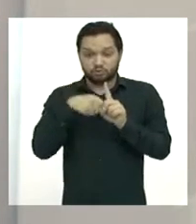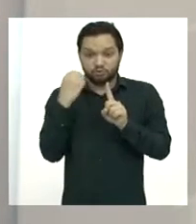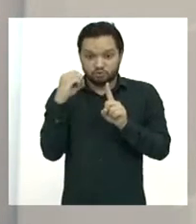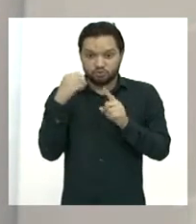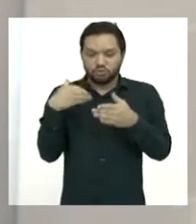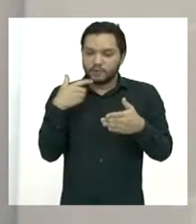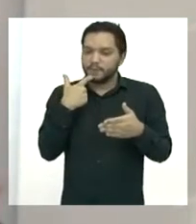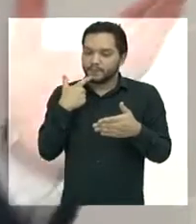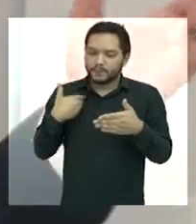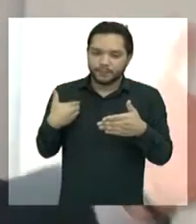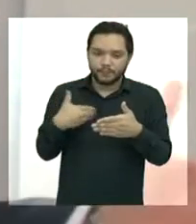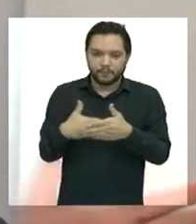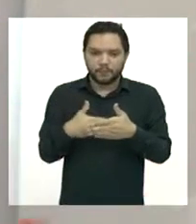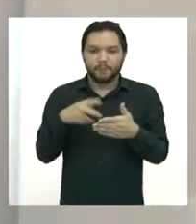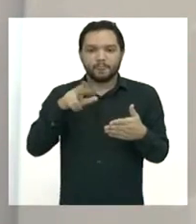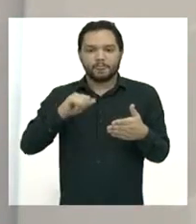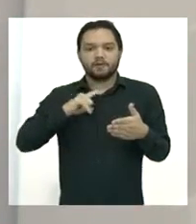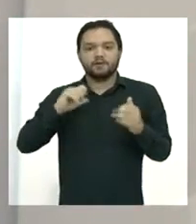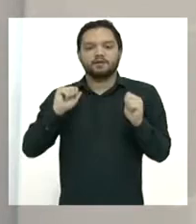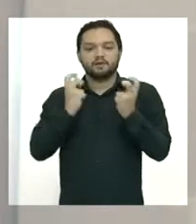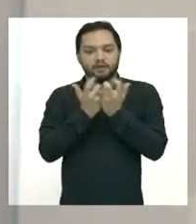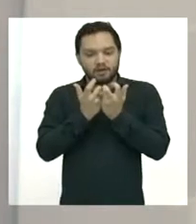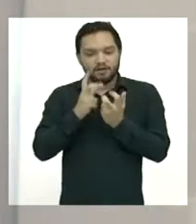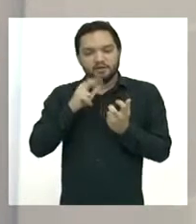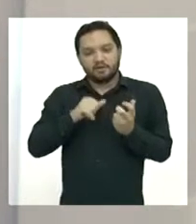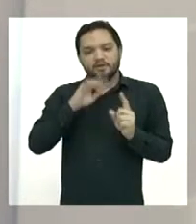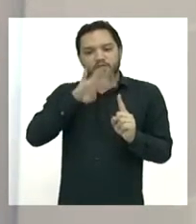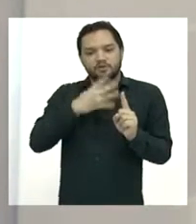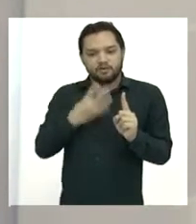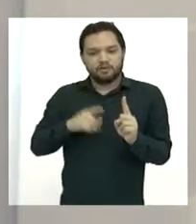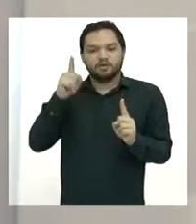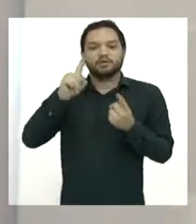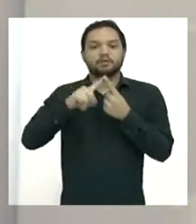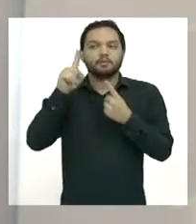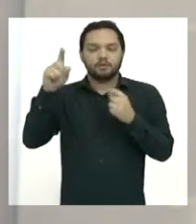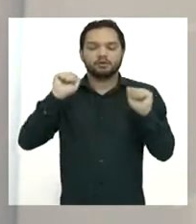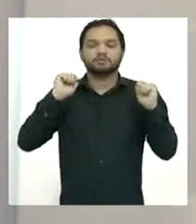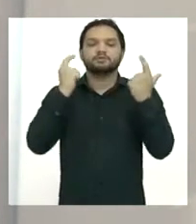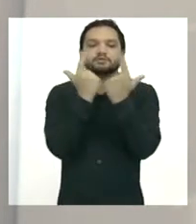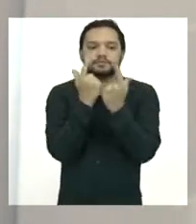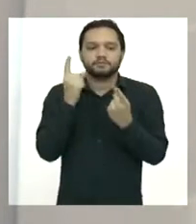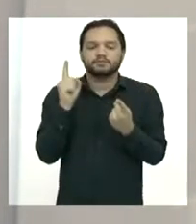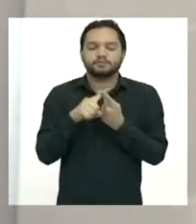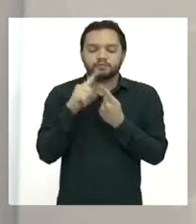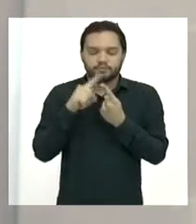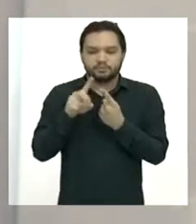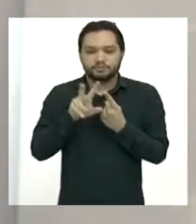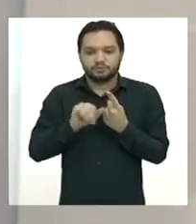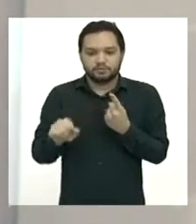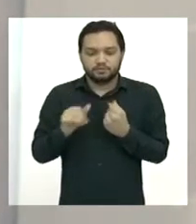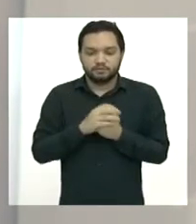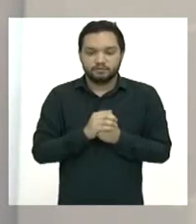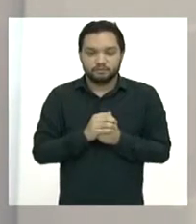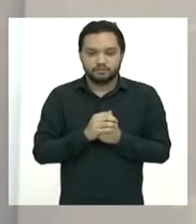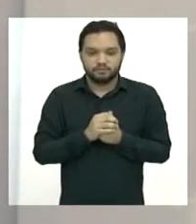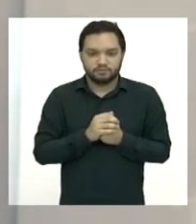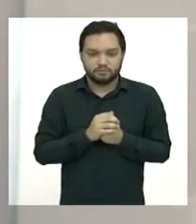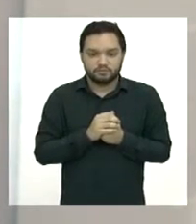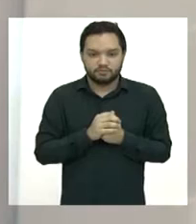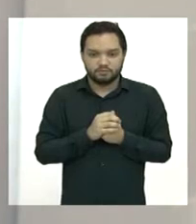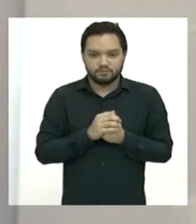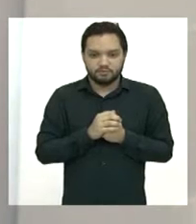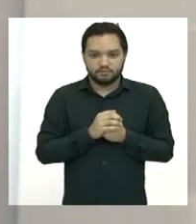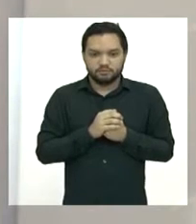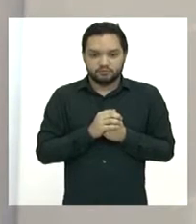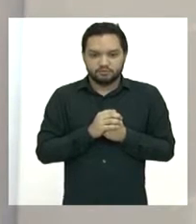próximo. A gente vai ter homenagem aqui na Câmara dos Vereadores, homenagem na Assembleia, homenagem essa que a gente está lá prestando contas de como é que foi